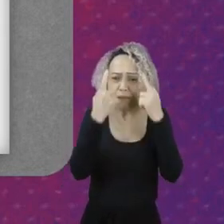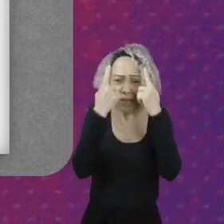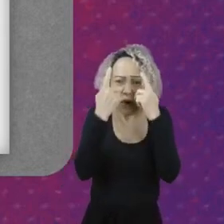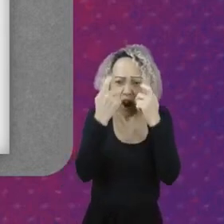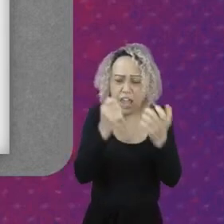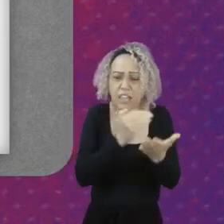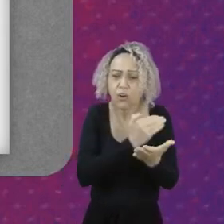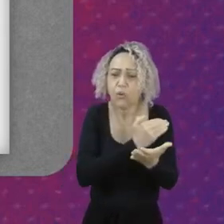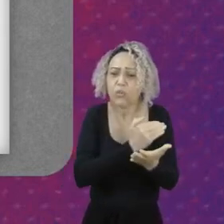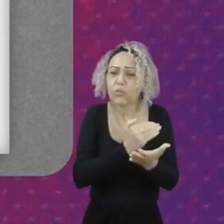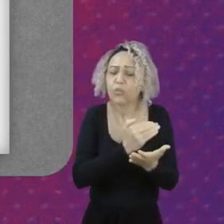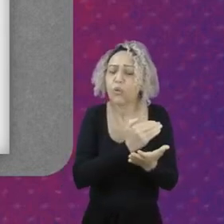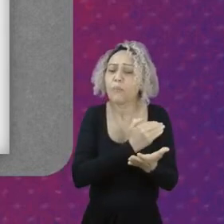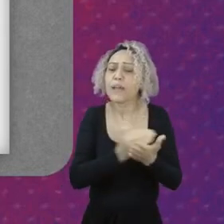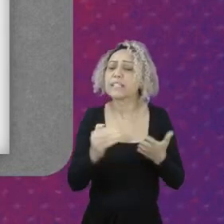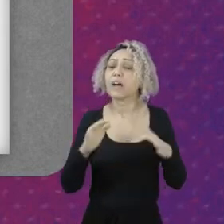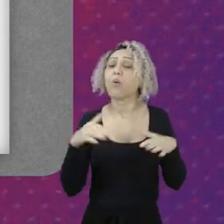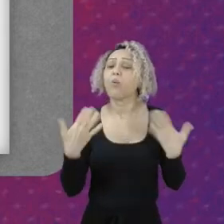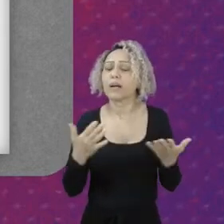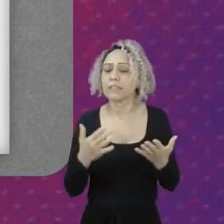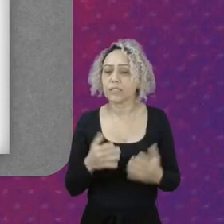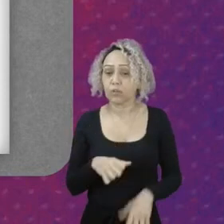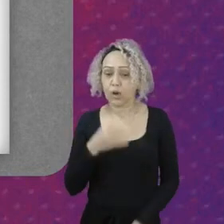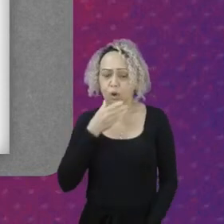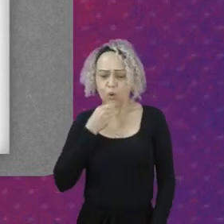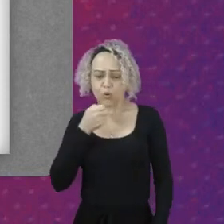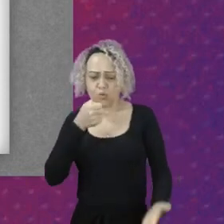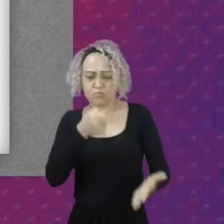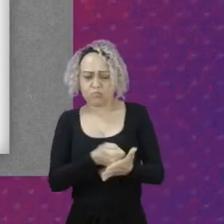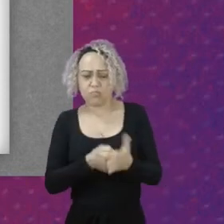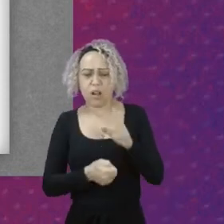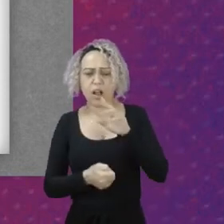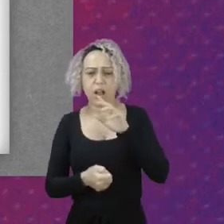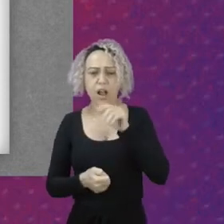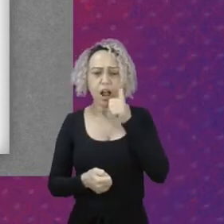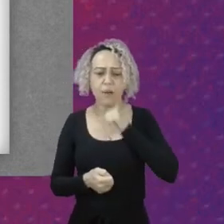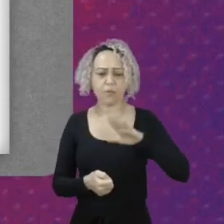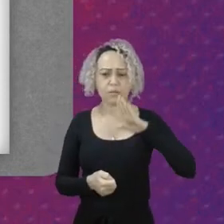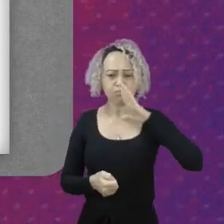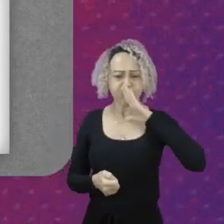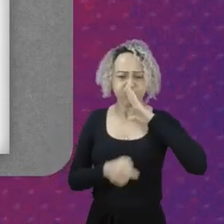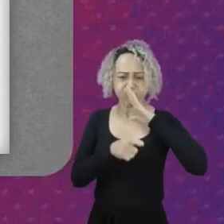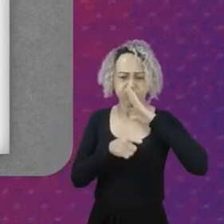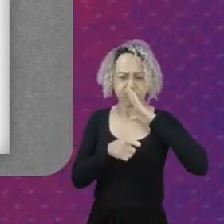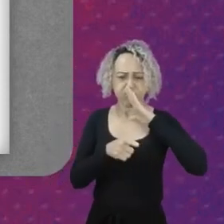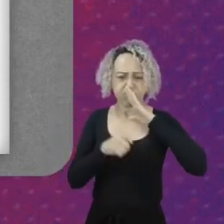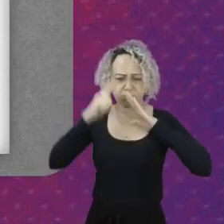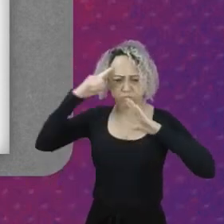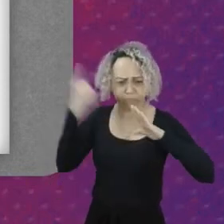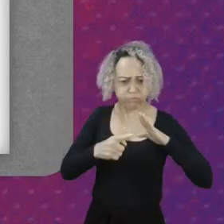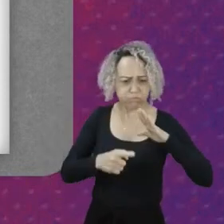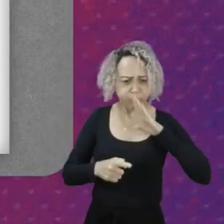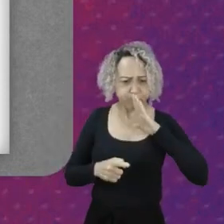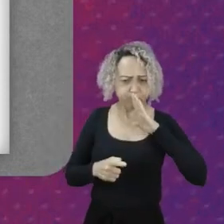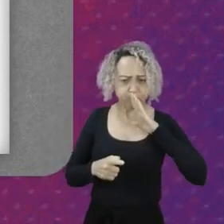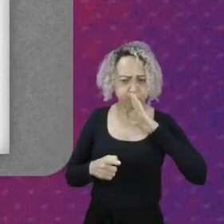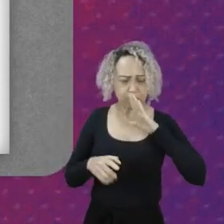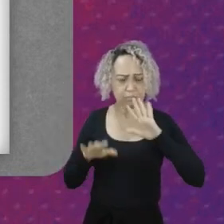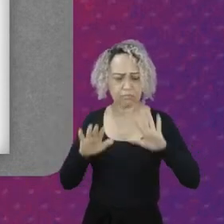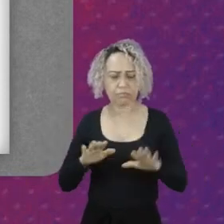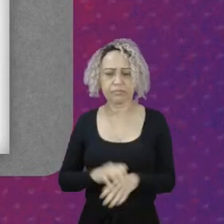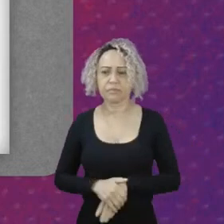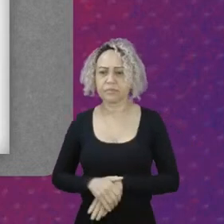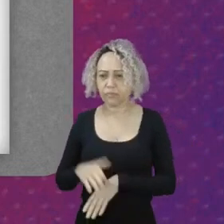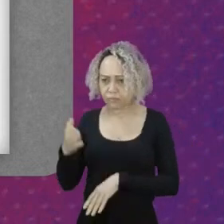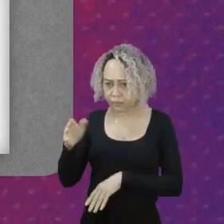é o silenciamento. Eu trouxe um trecho do livro da Michelle Perrault, chamado Minha História das Mulheres, em que ela vai falar ali